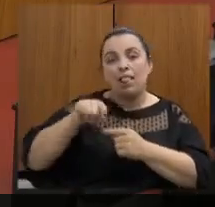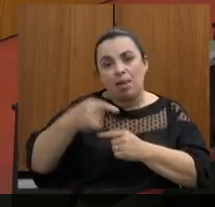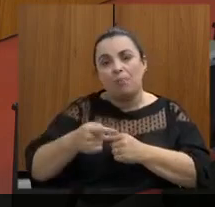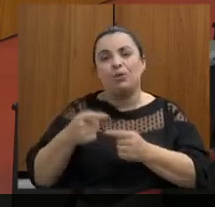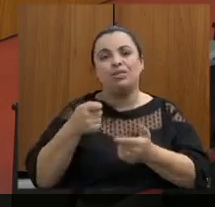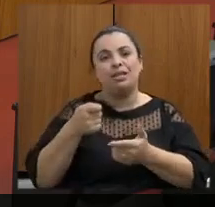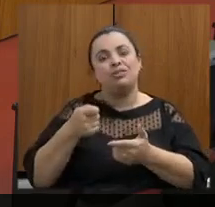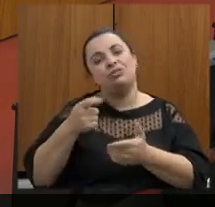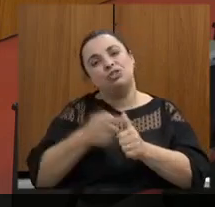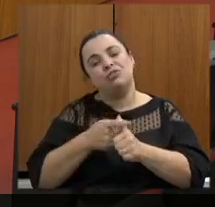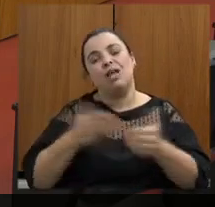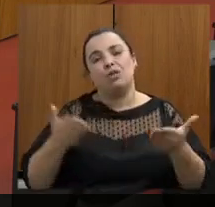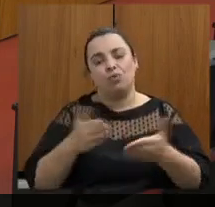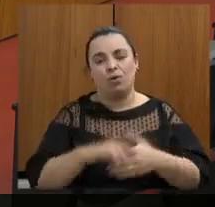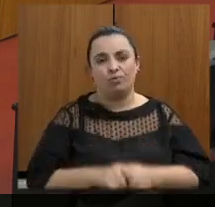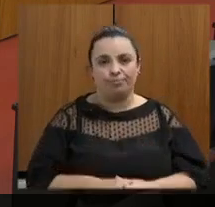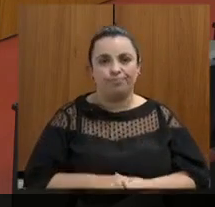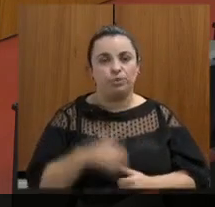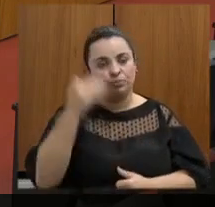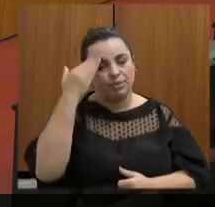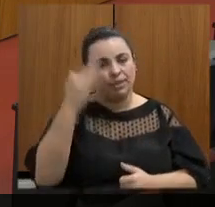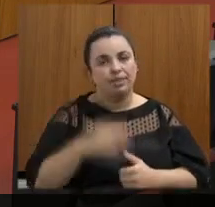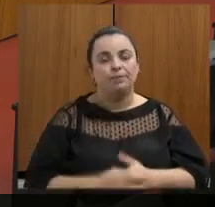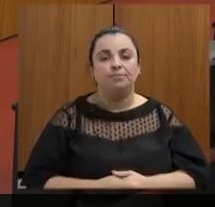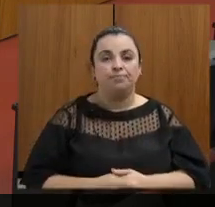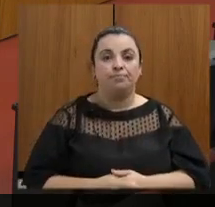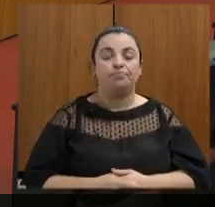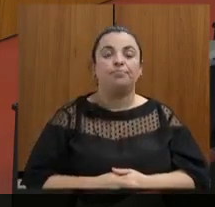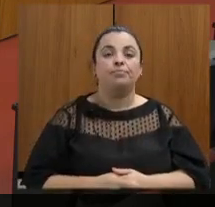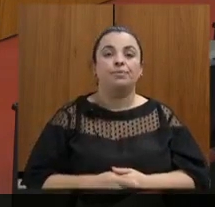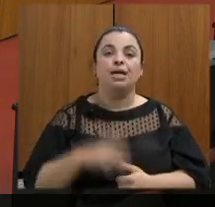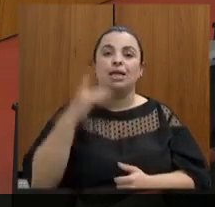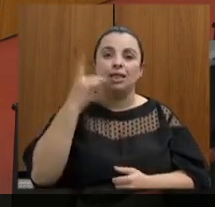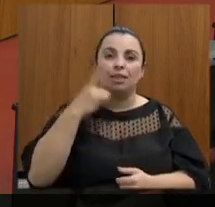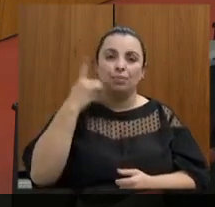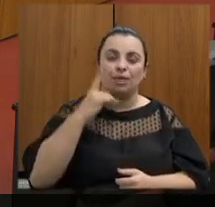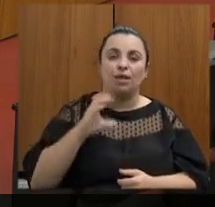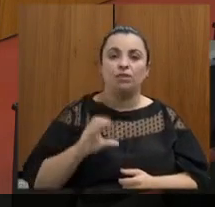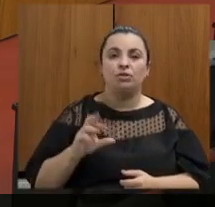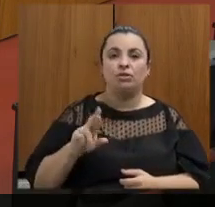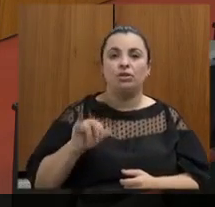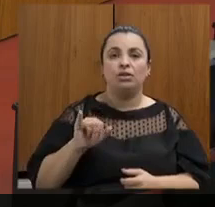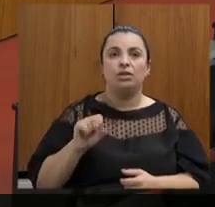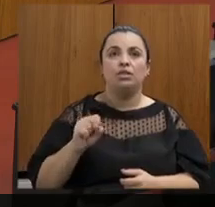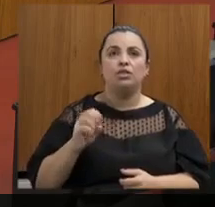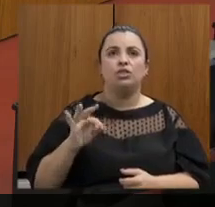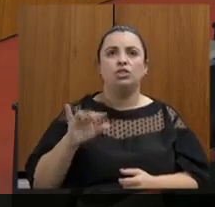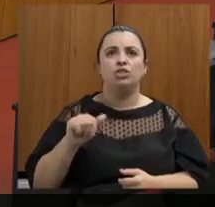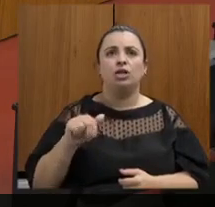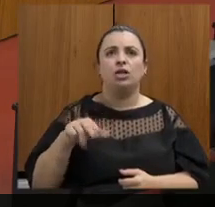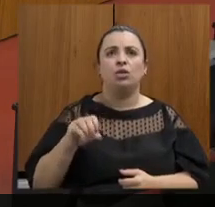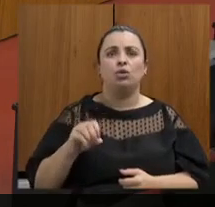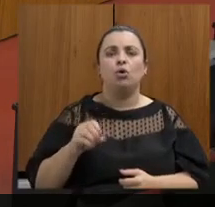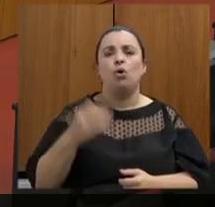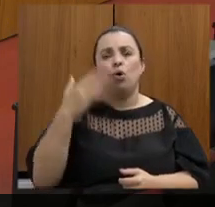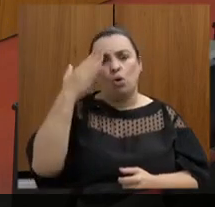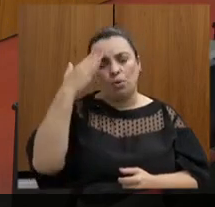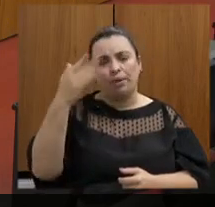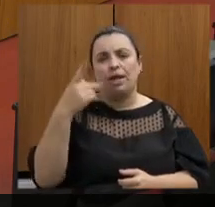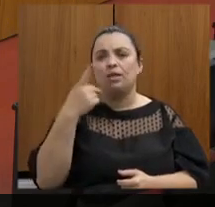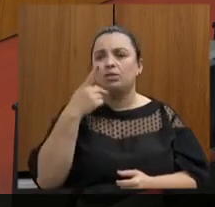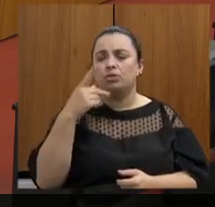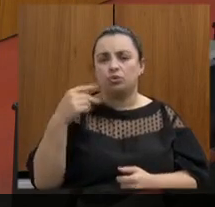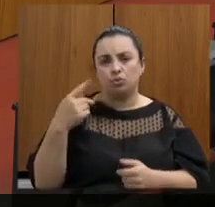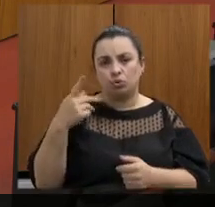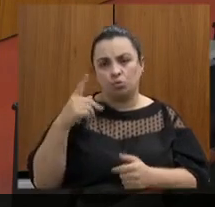hoje é deputado Cristiano Muito obrigado pelas suas ponderações apenas para complementar